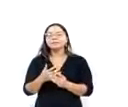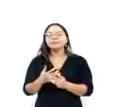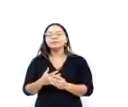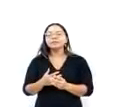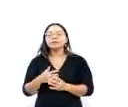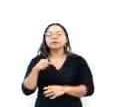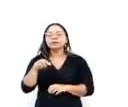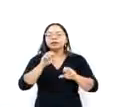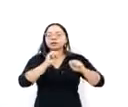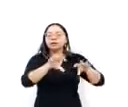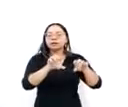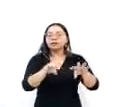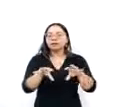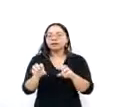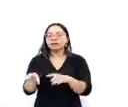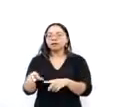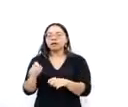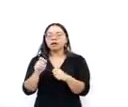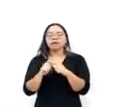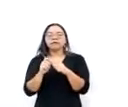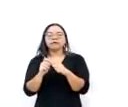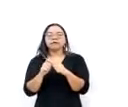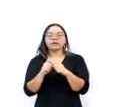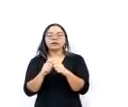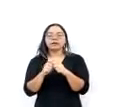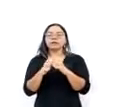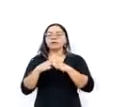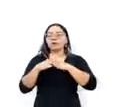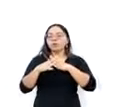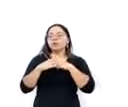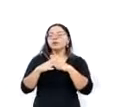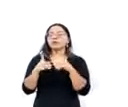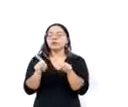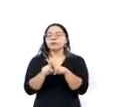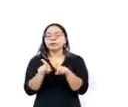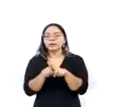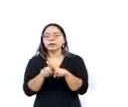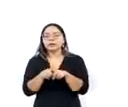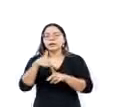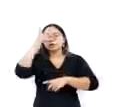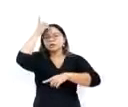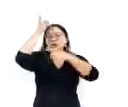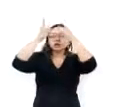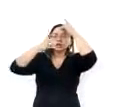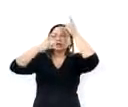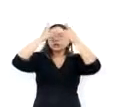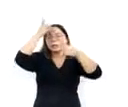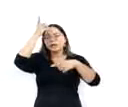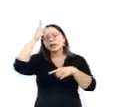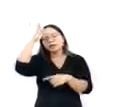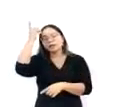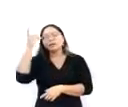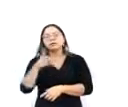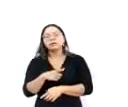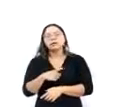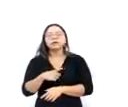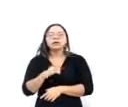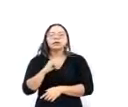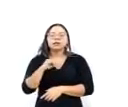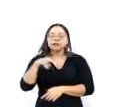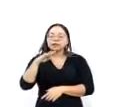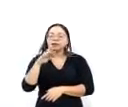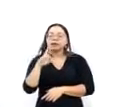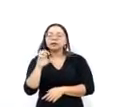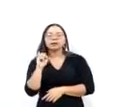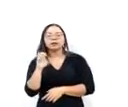de limites na educação, ele ocasionou alguns conflitos também. Conflitos de ideias, de interesses,